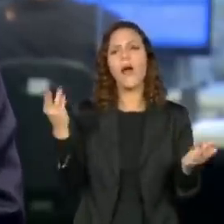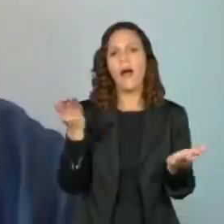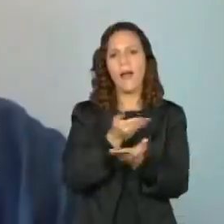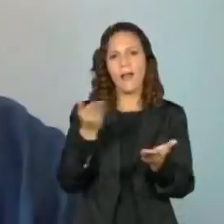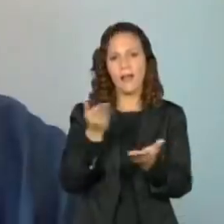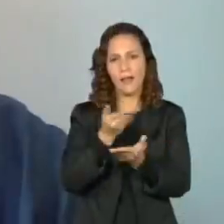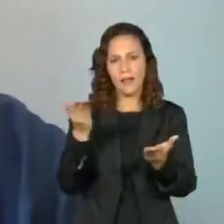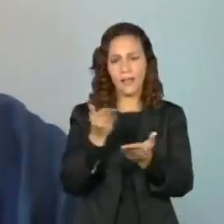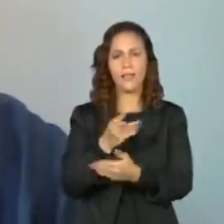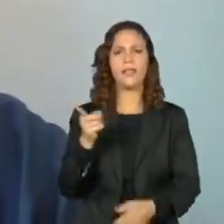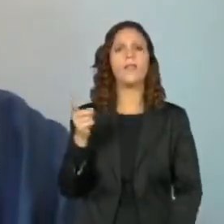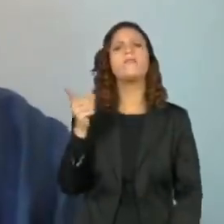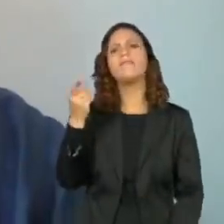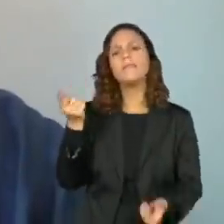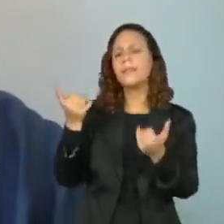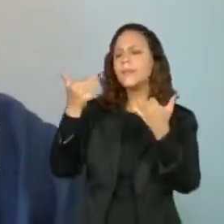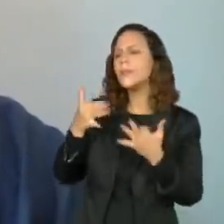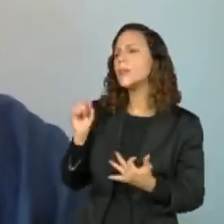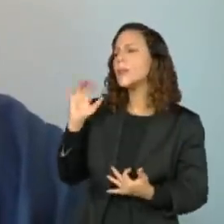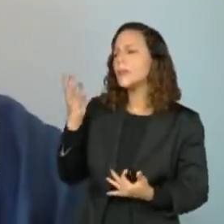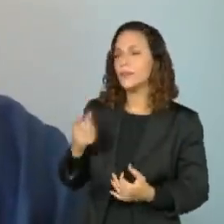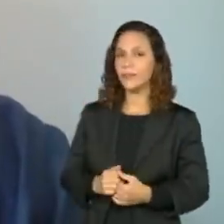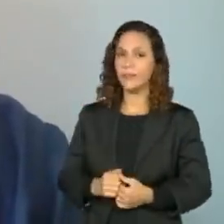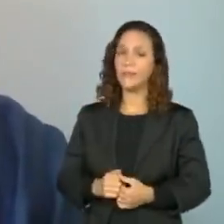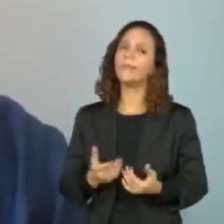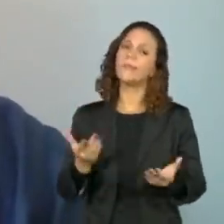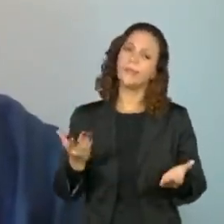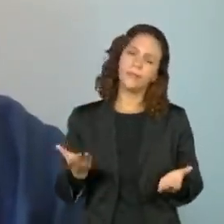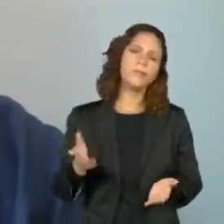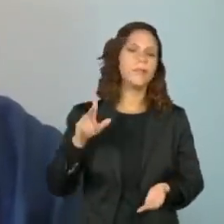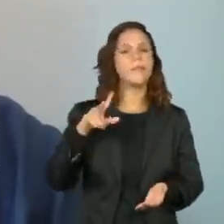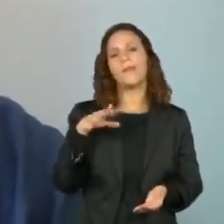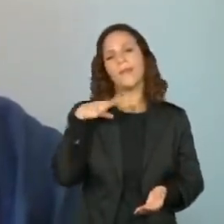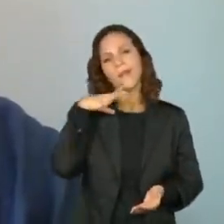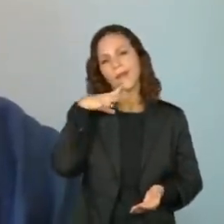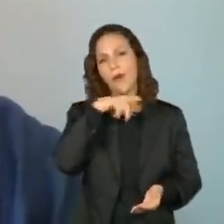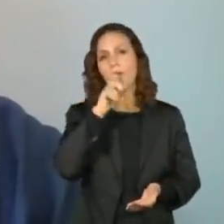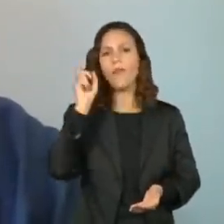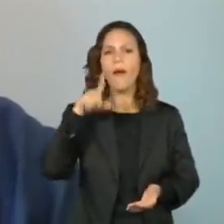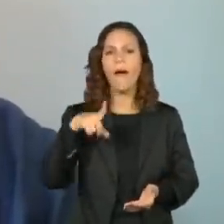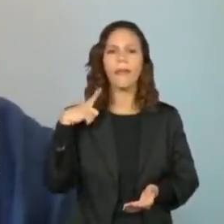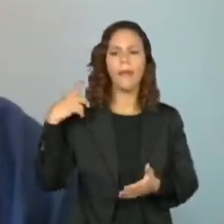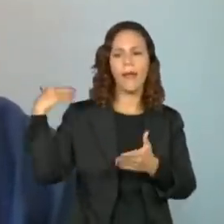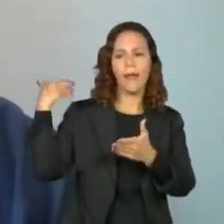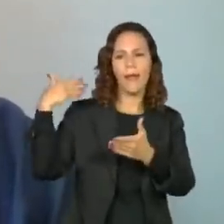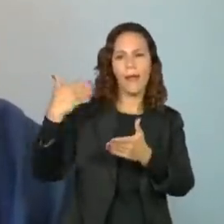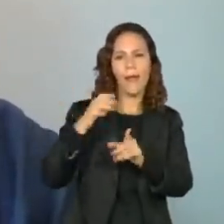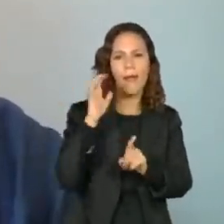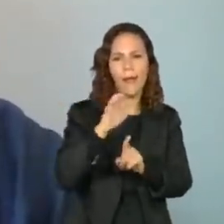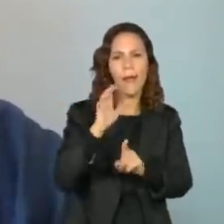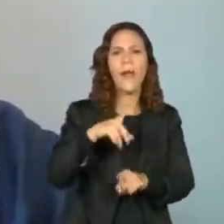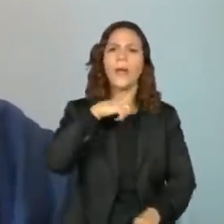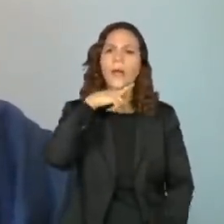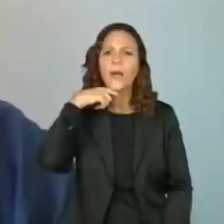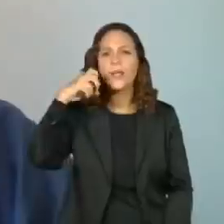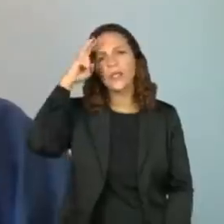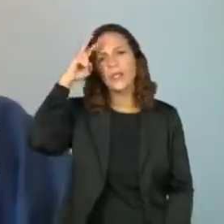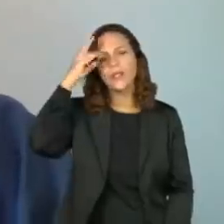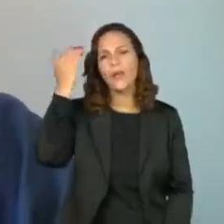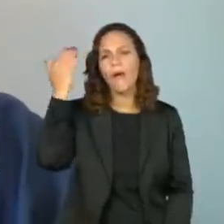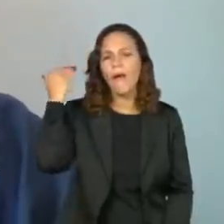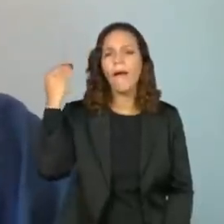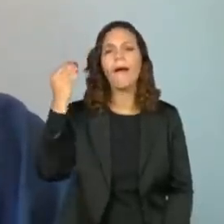Dantas. Bom, é evidente que é um conflito que tem algumas raízes históricas mais profundas. A gente pode falar da questão de a Rússia historicamente buscar